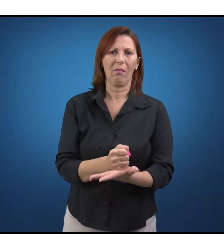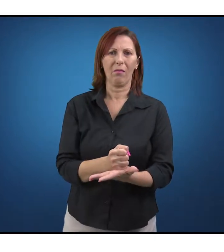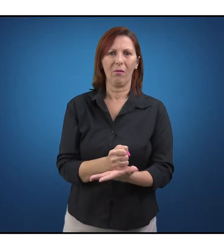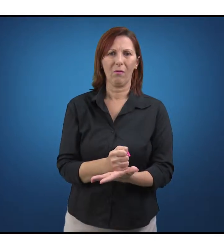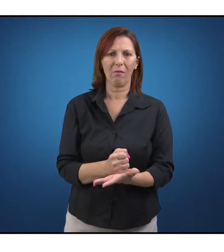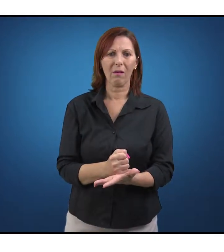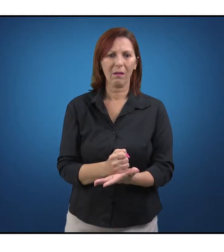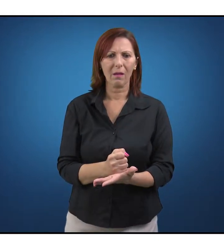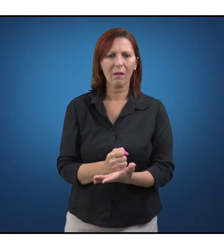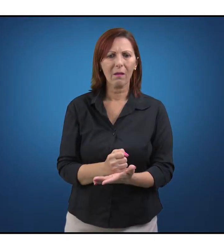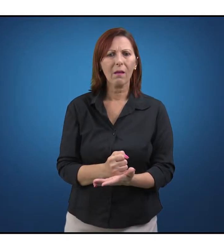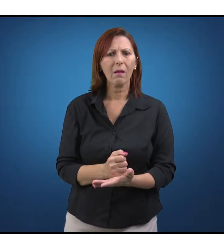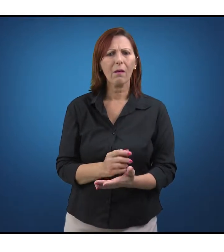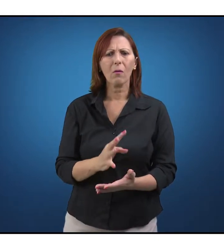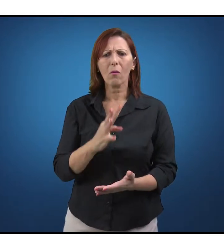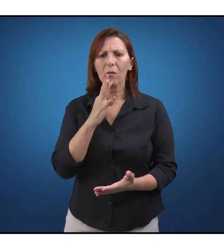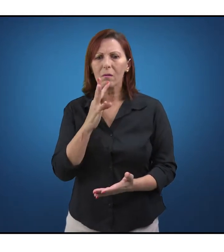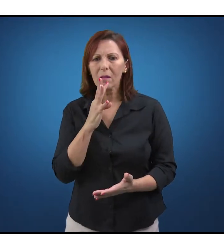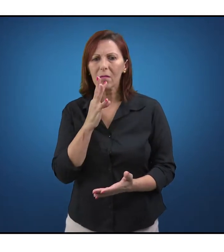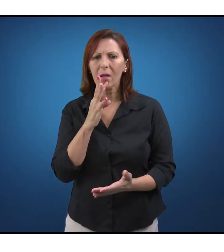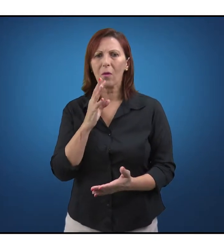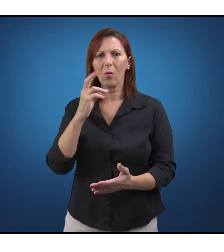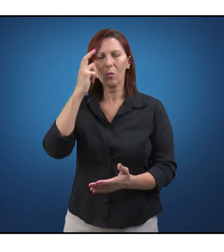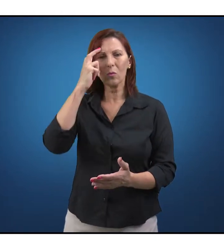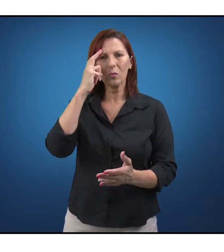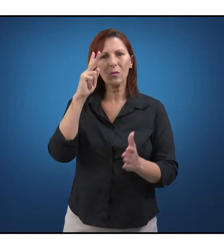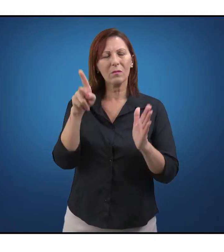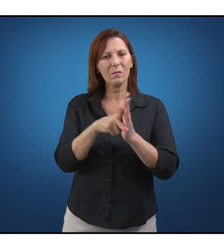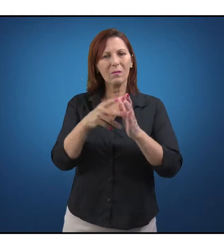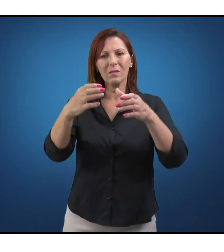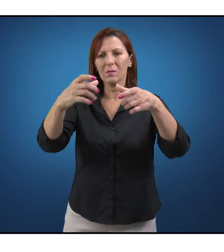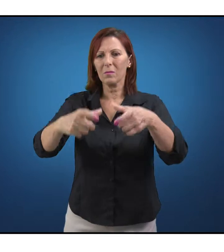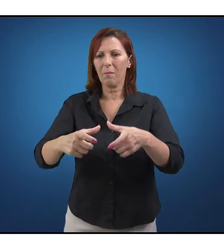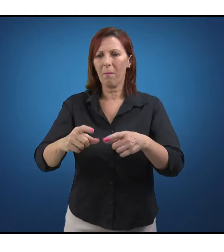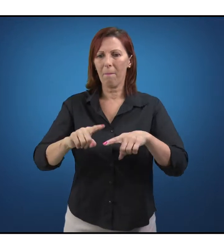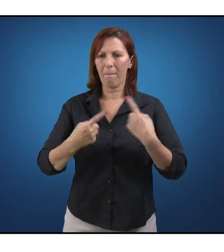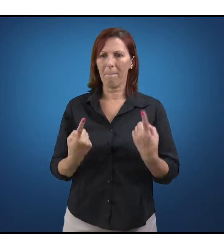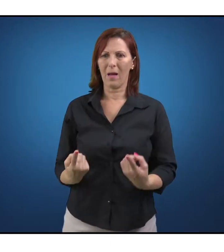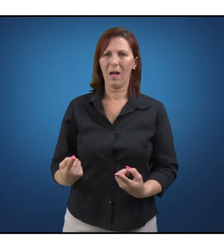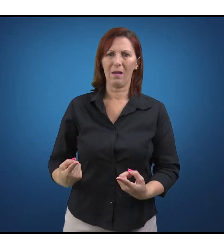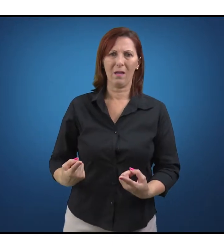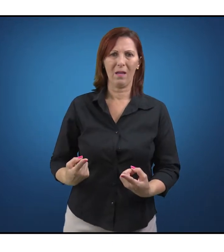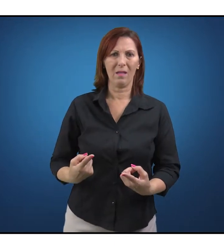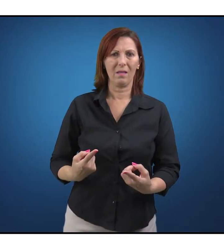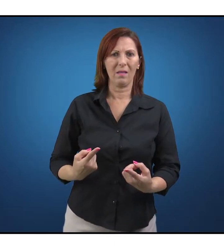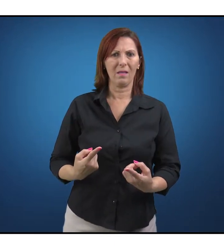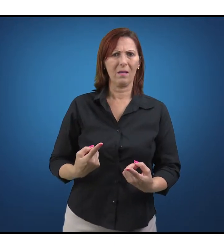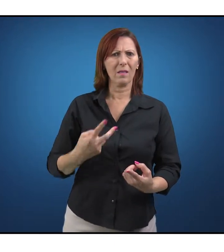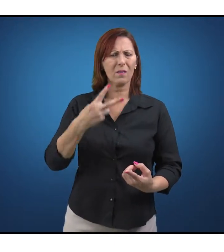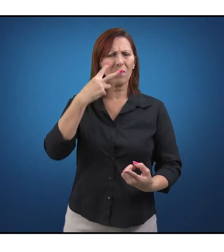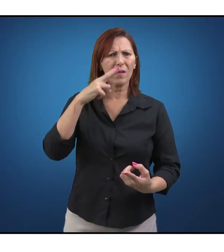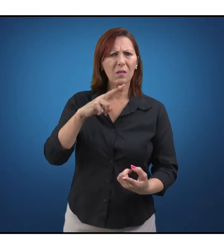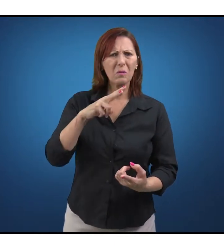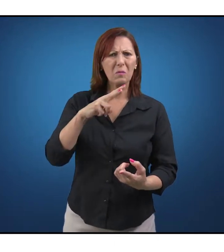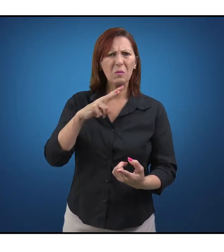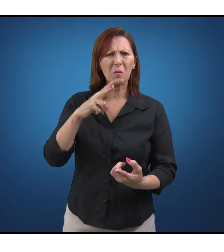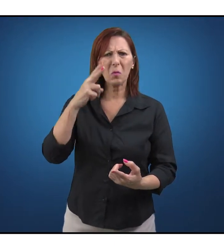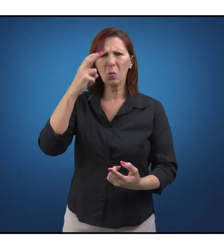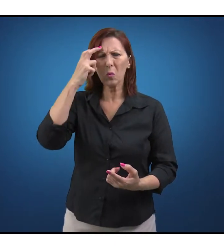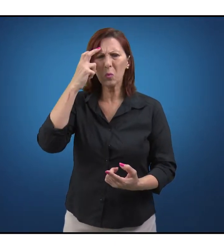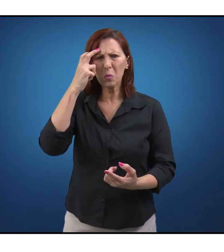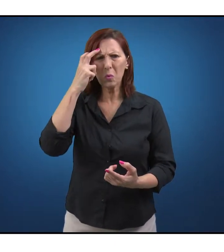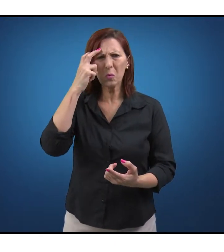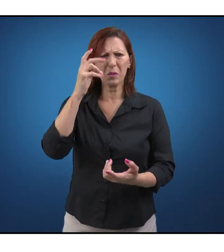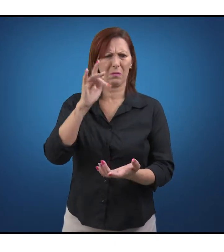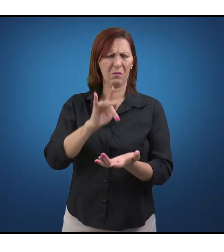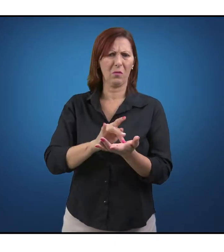a cultura daquele espaço, mas sim quer legitimar a cultura que ele entende como sendo cultura. Então,